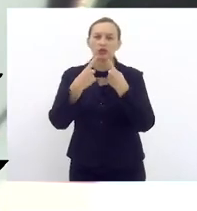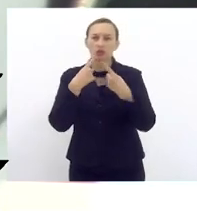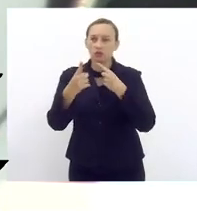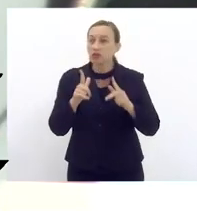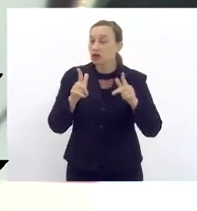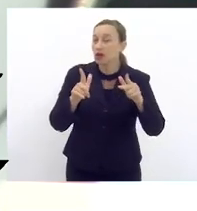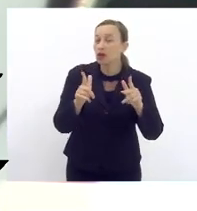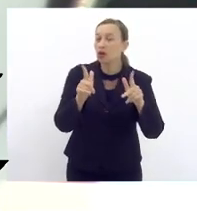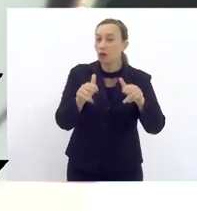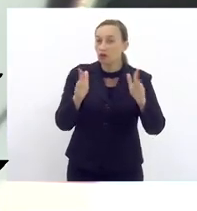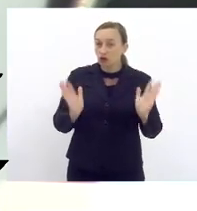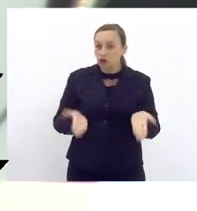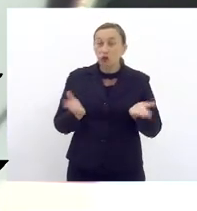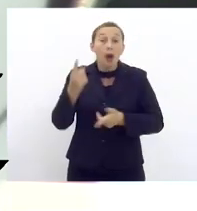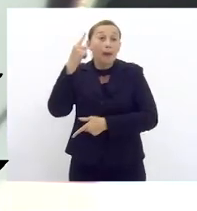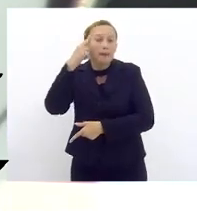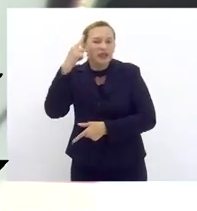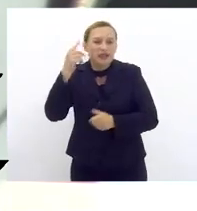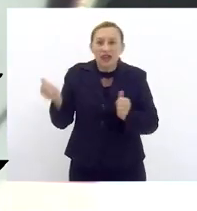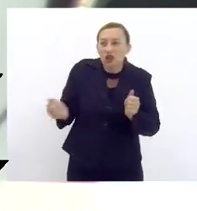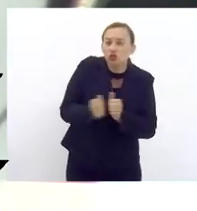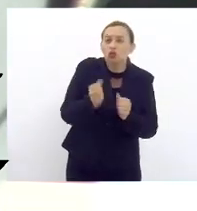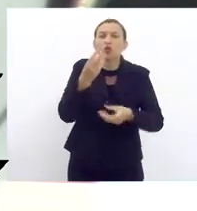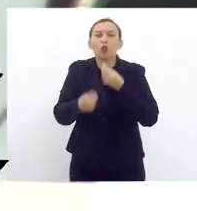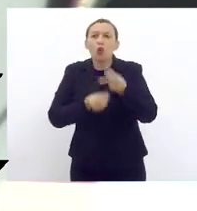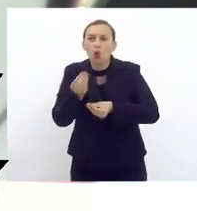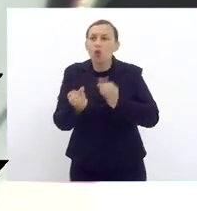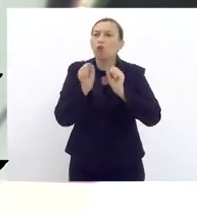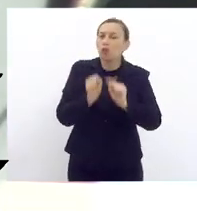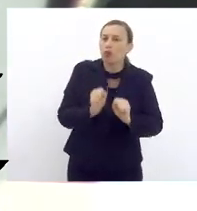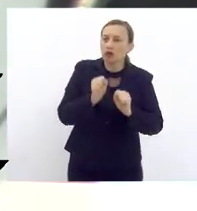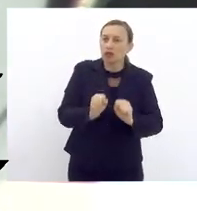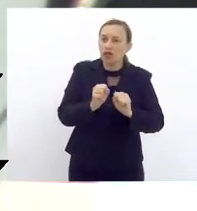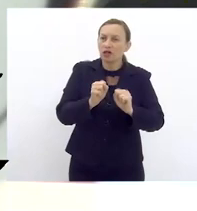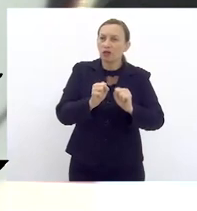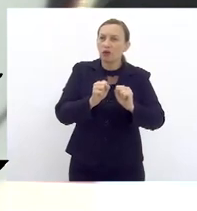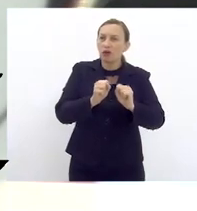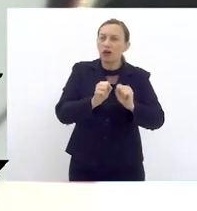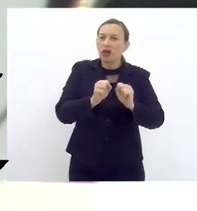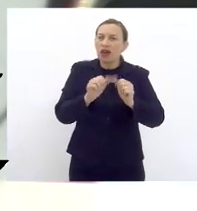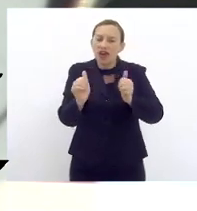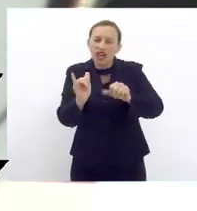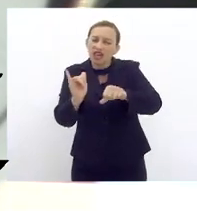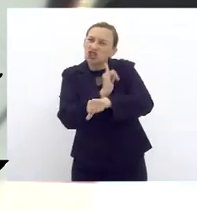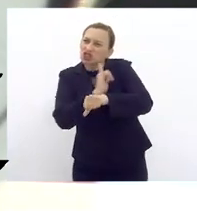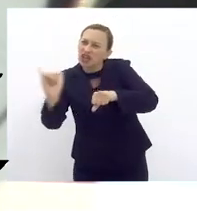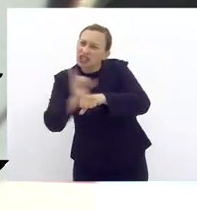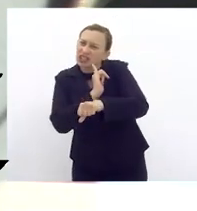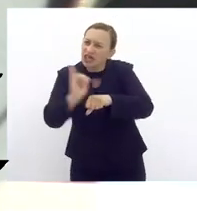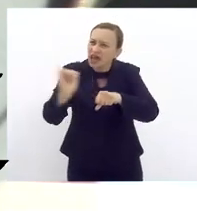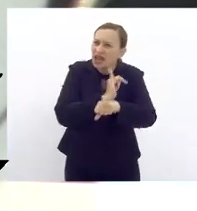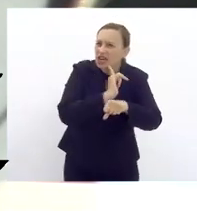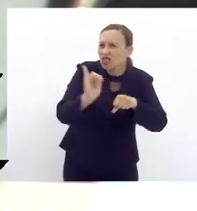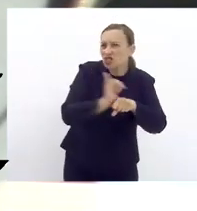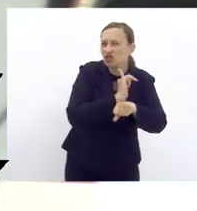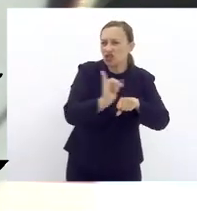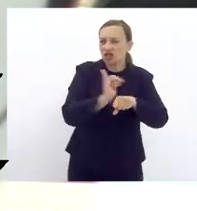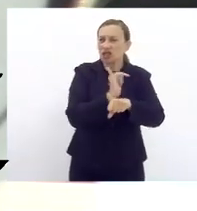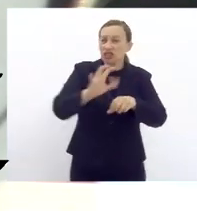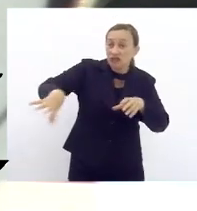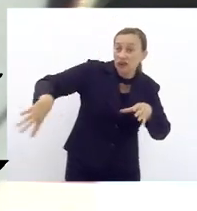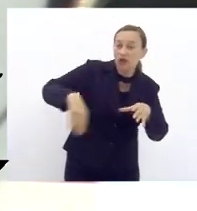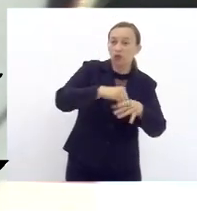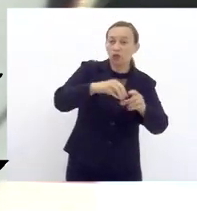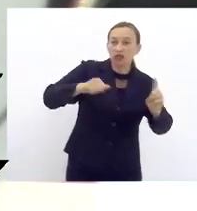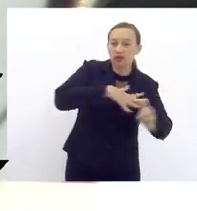isso para a gente pensar conjuntamente como podemos construir formas de ser estar em sociedade